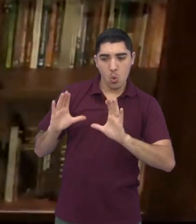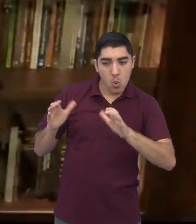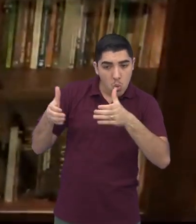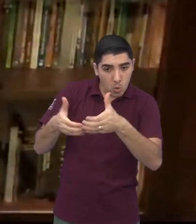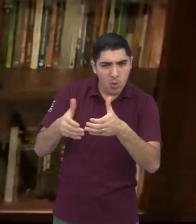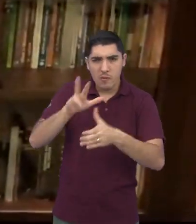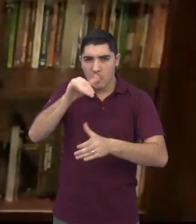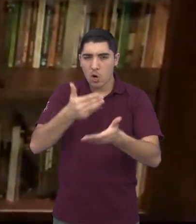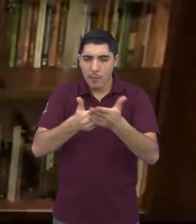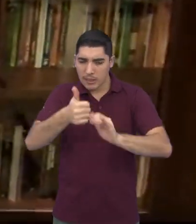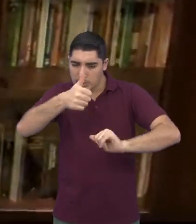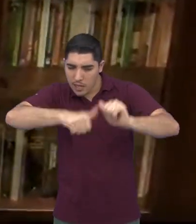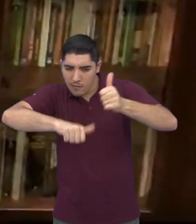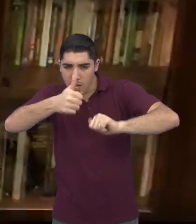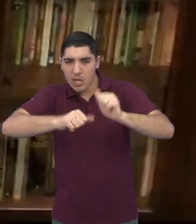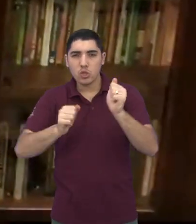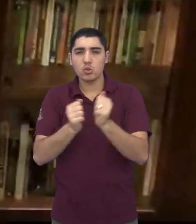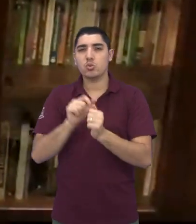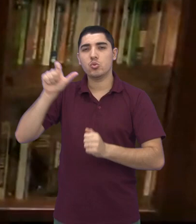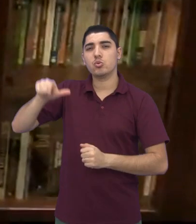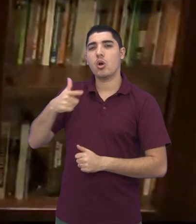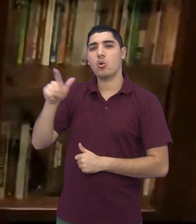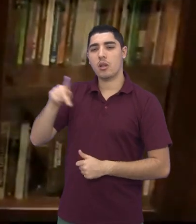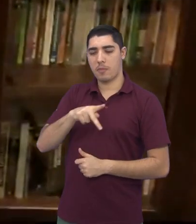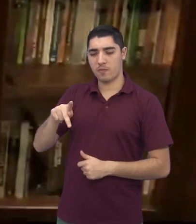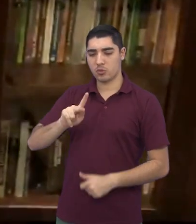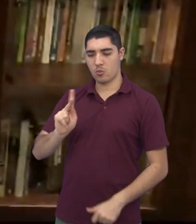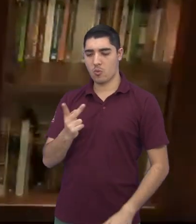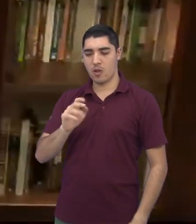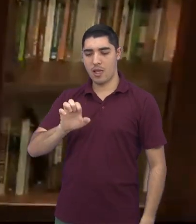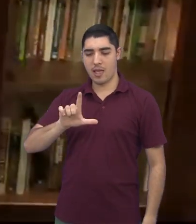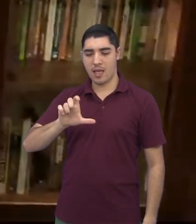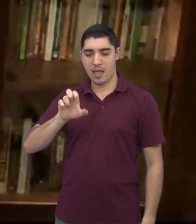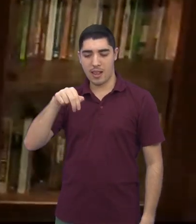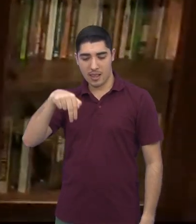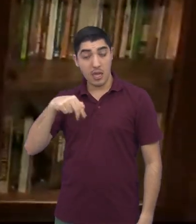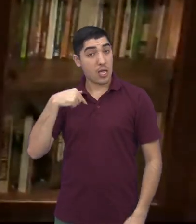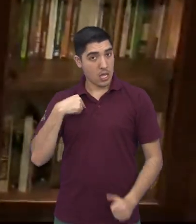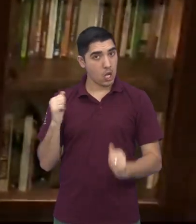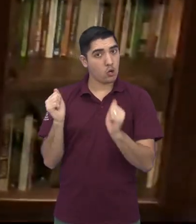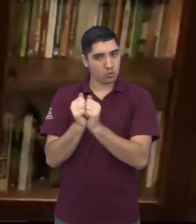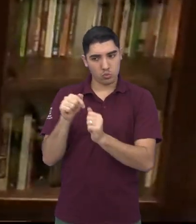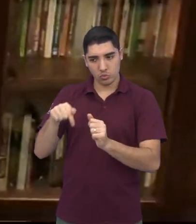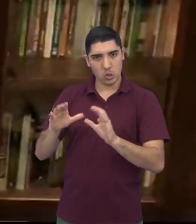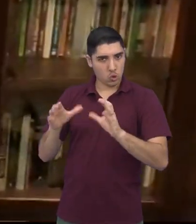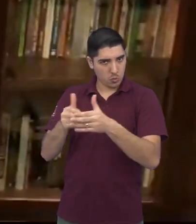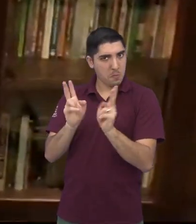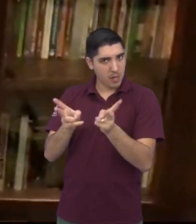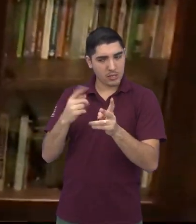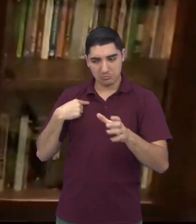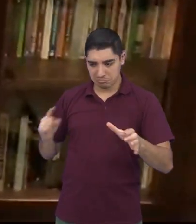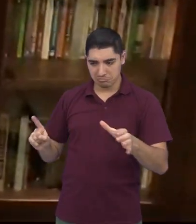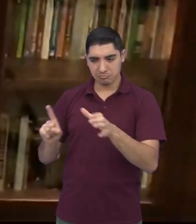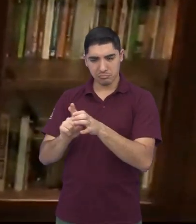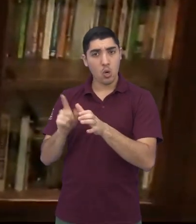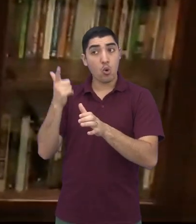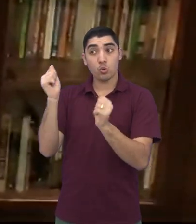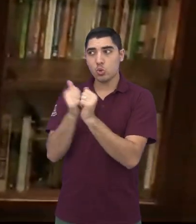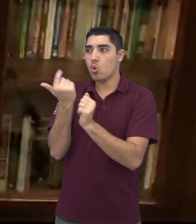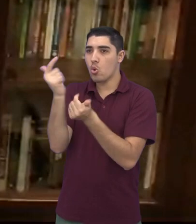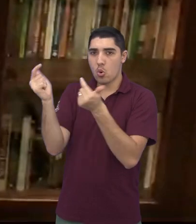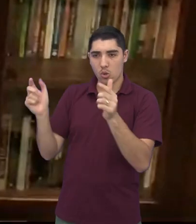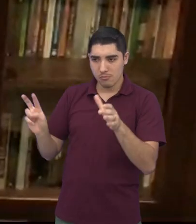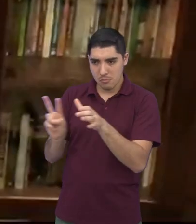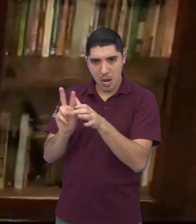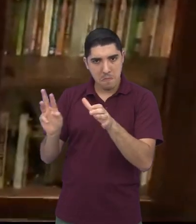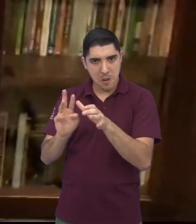sua implementação, coordenada pela professora Ellen. Eu sou parte do grupo, junto com outras colegas, e a